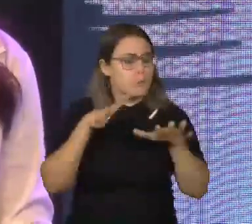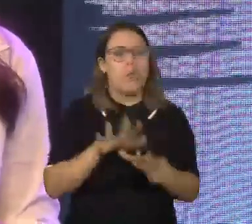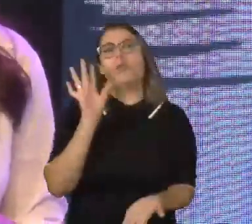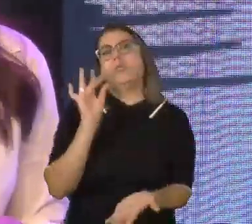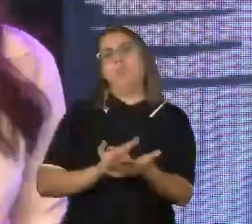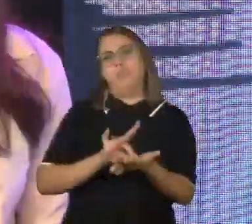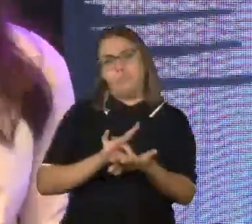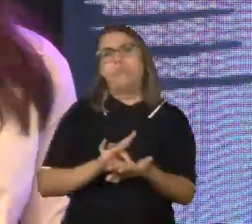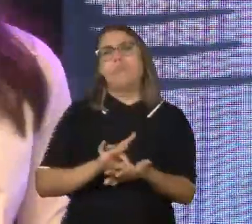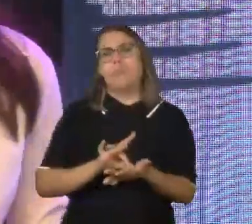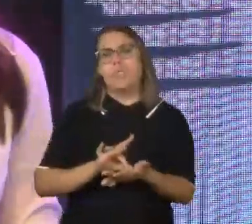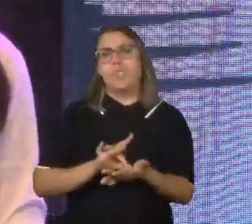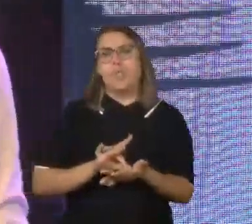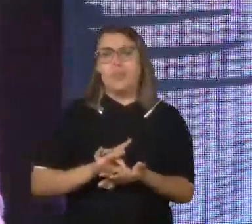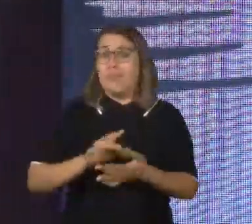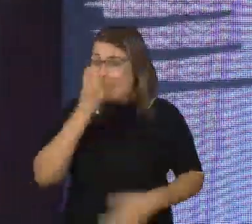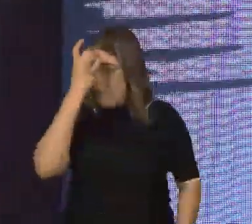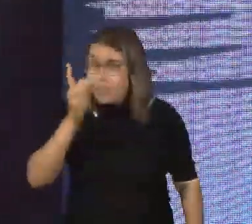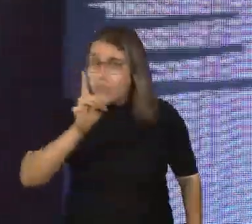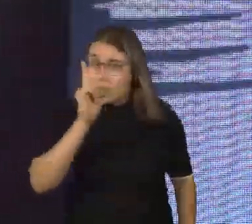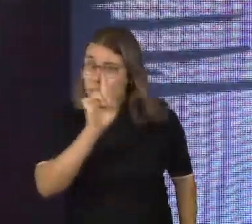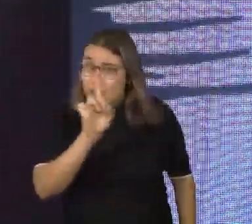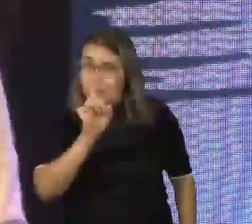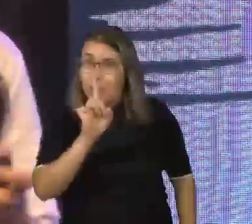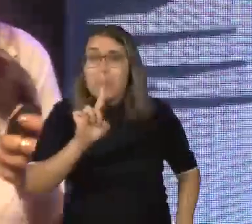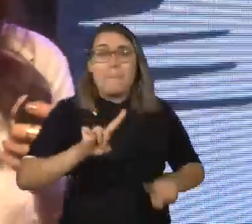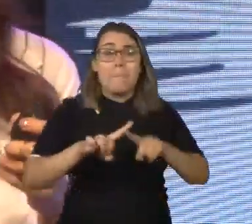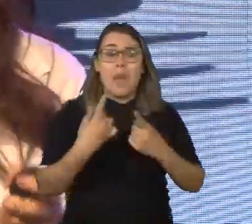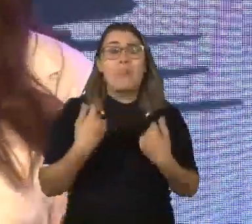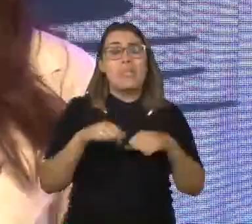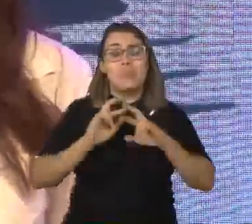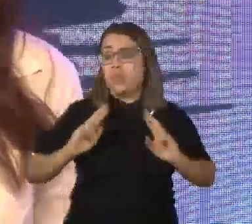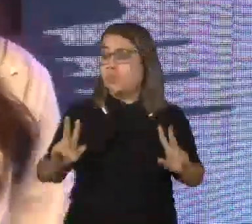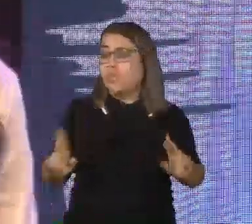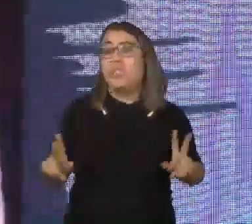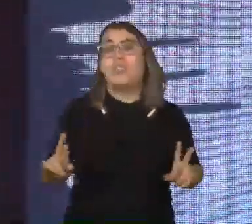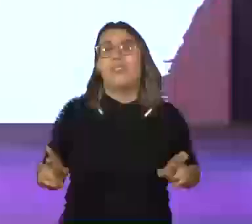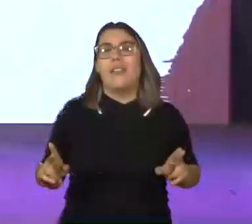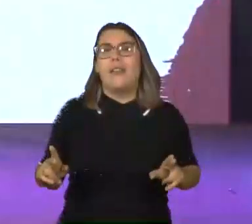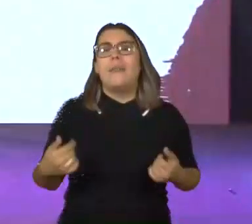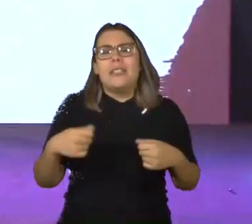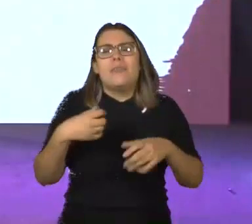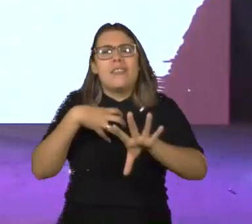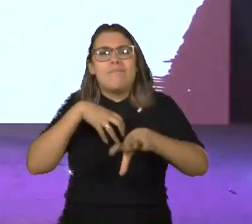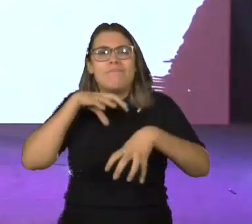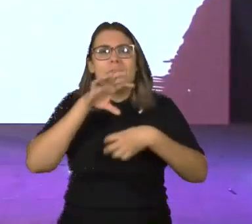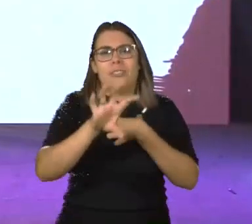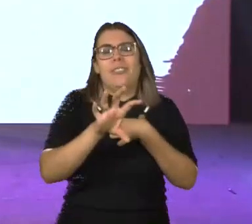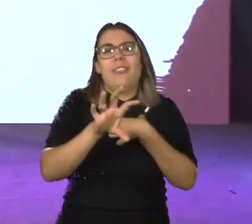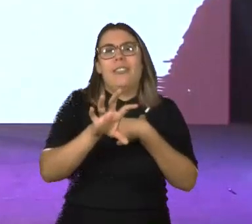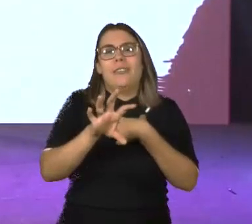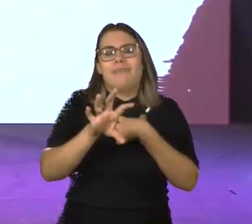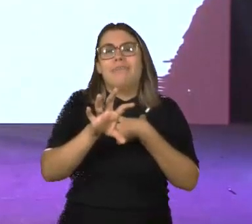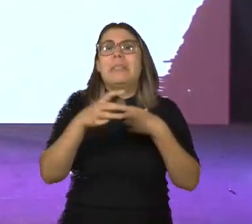empatia não é uma tarefa fácil. A gente precisa diferenciar a empatia da